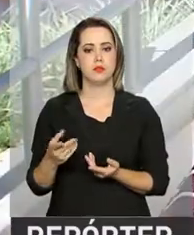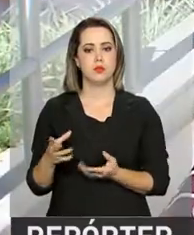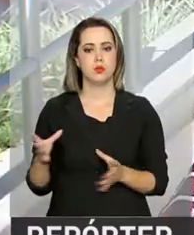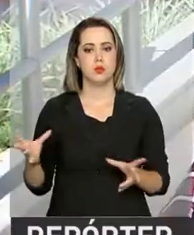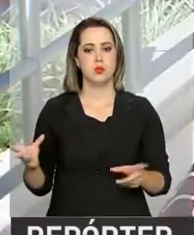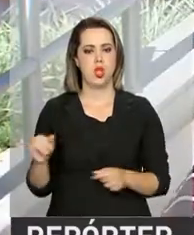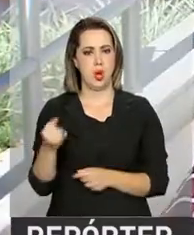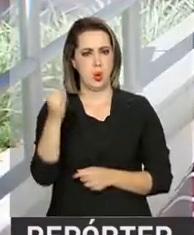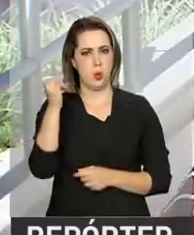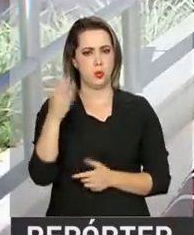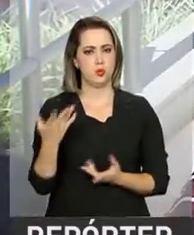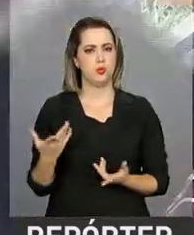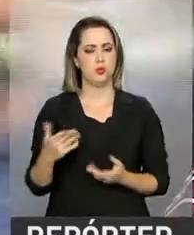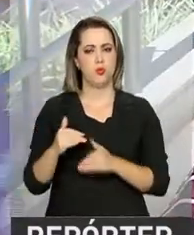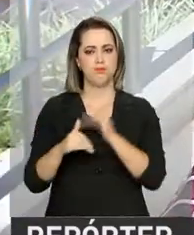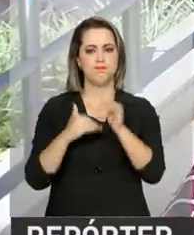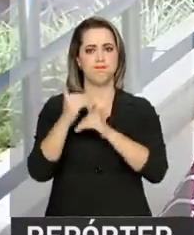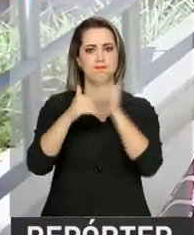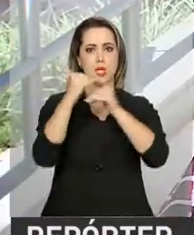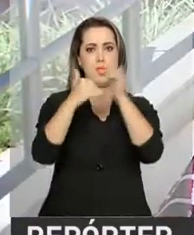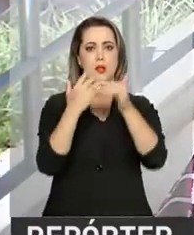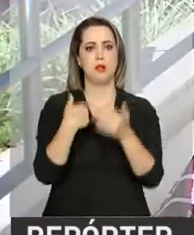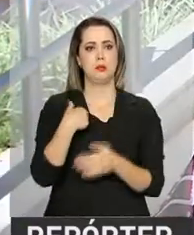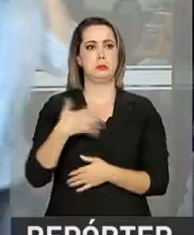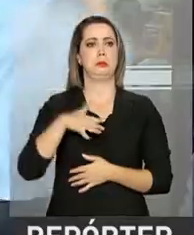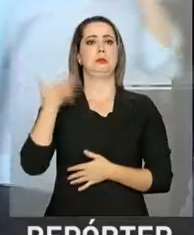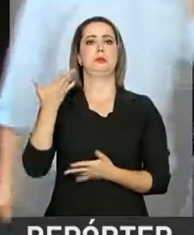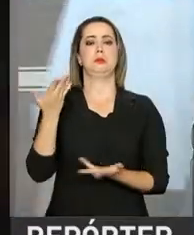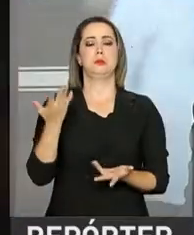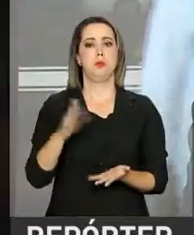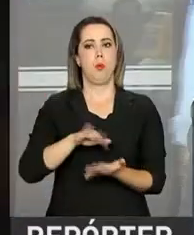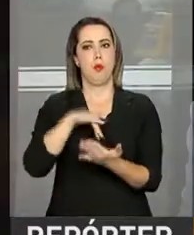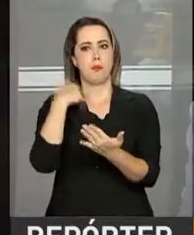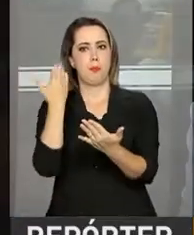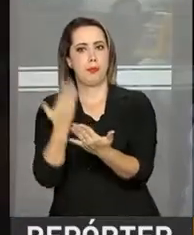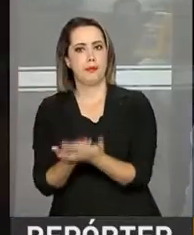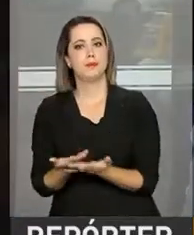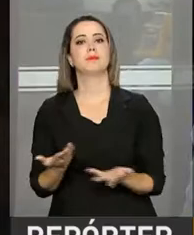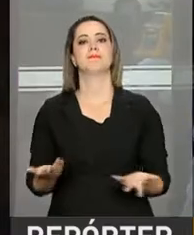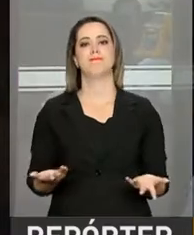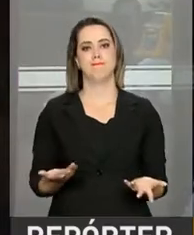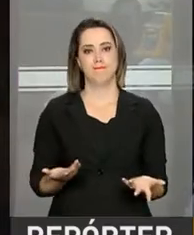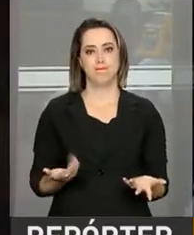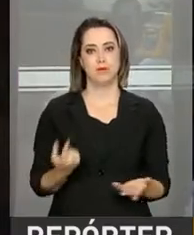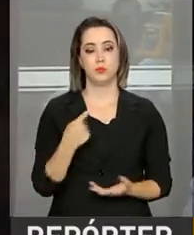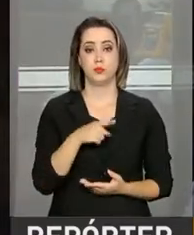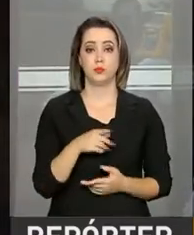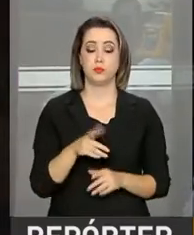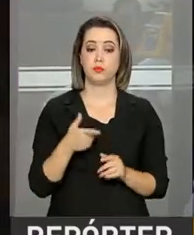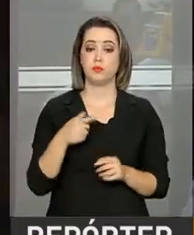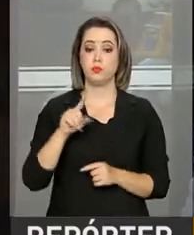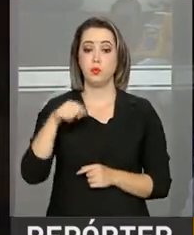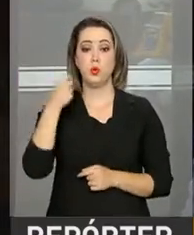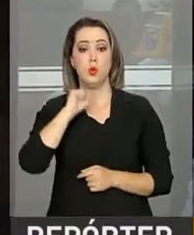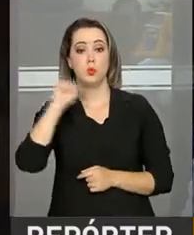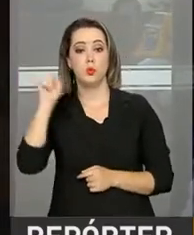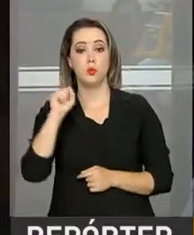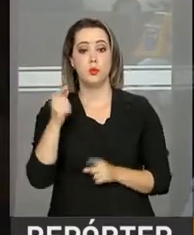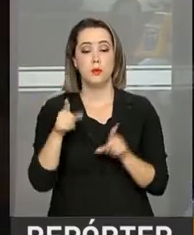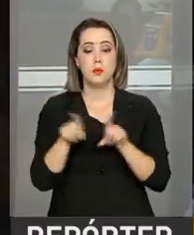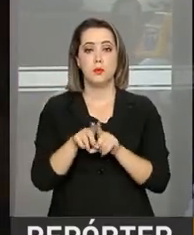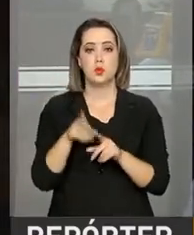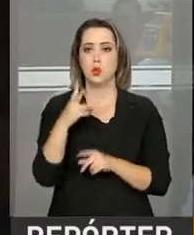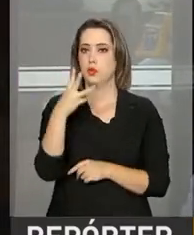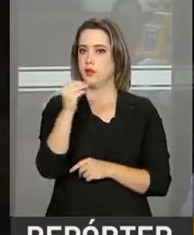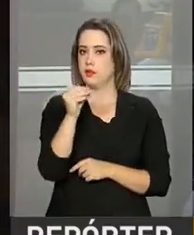aumentou somente o momento quando fui pagar quase desmaiei a partir do mês que vem o temido pagamento mínimo só vai poder ser feito por 30